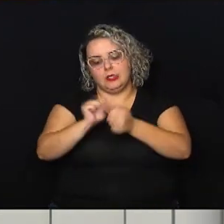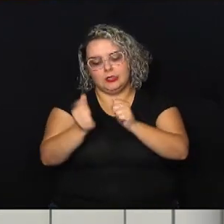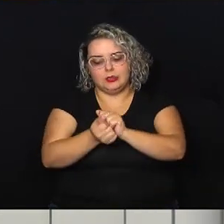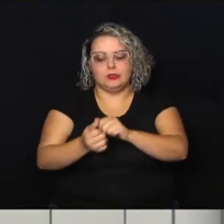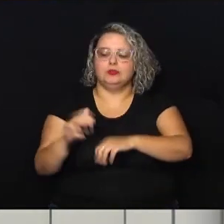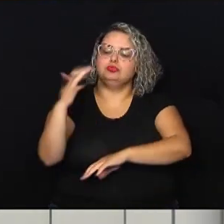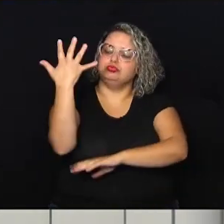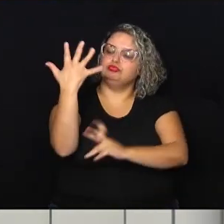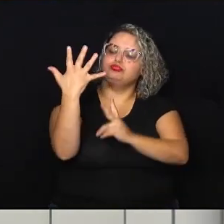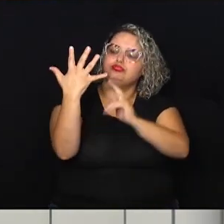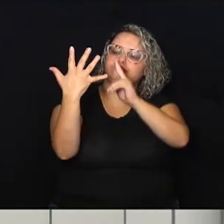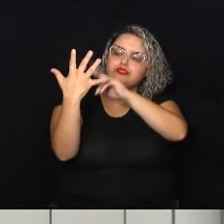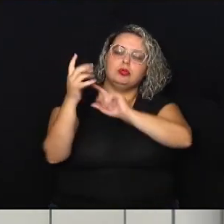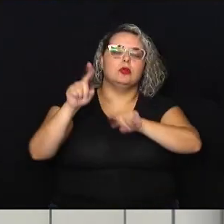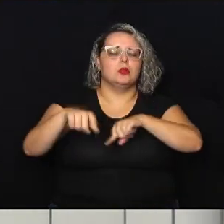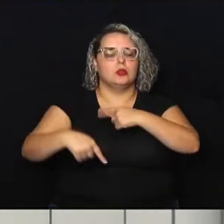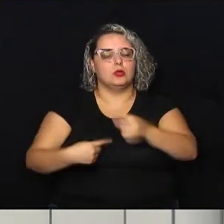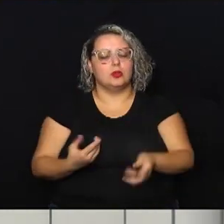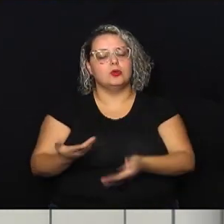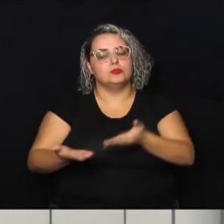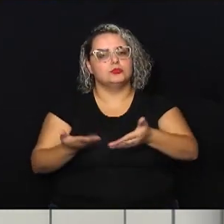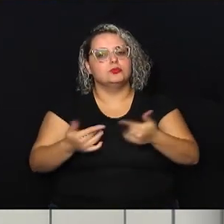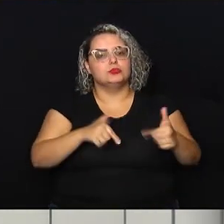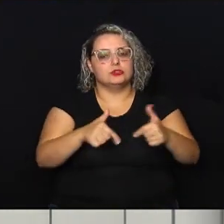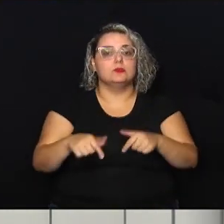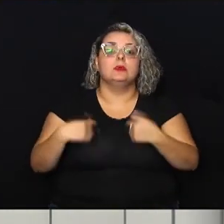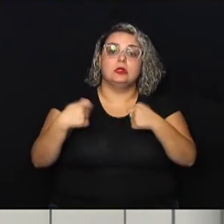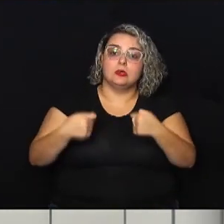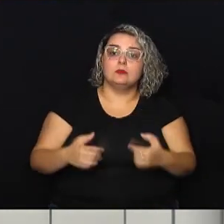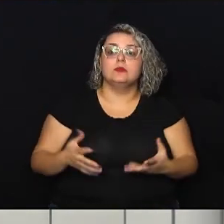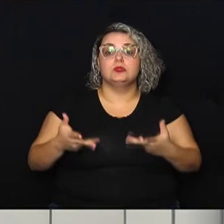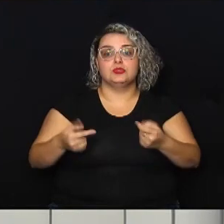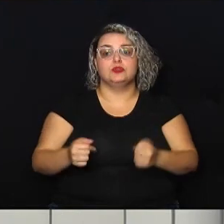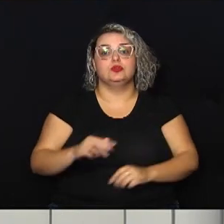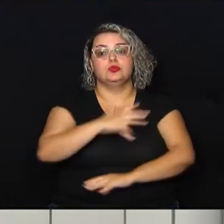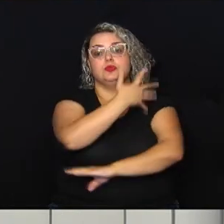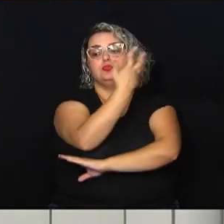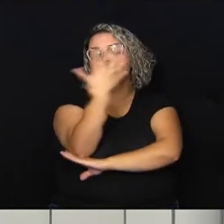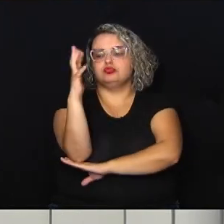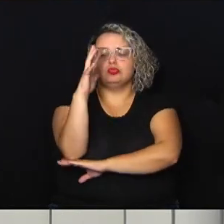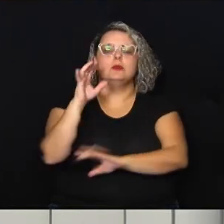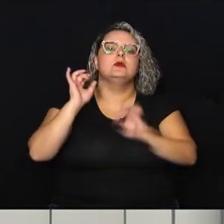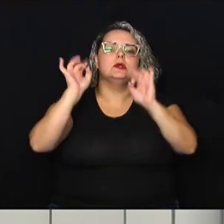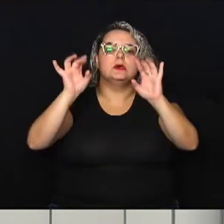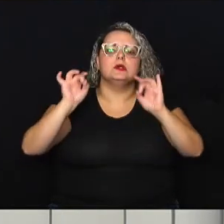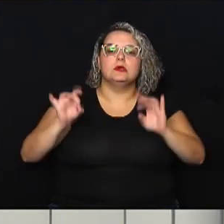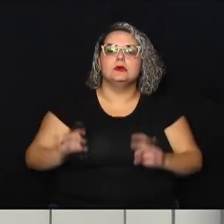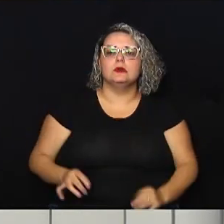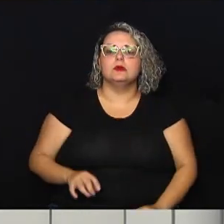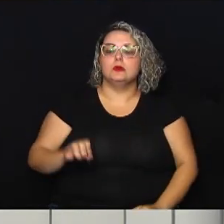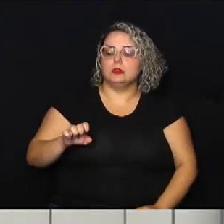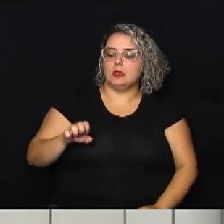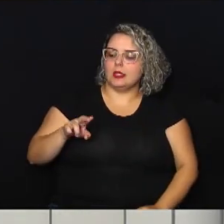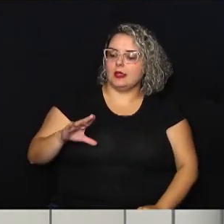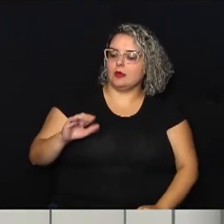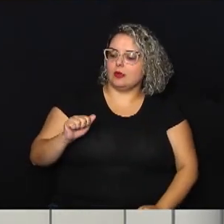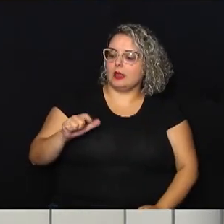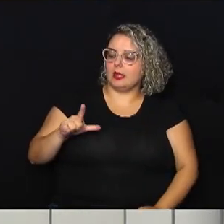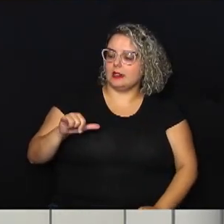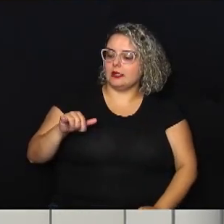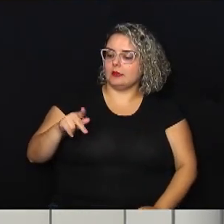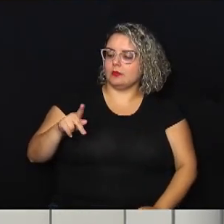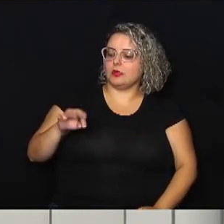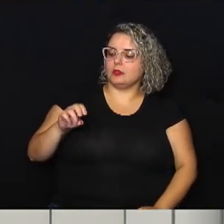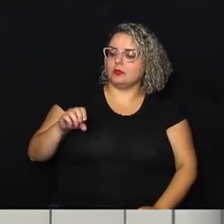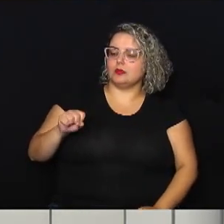poda e outras intervenções necessárias de todas as árvores, especialmente os eucaliptos próximos ali